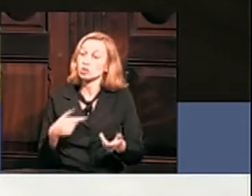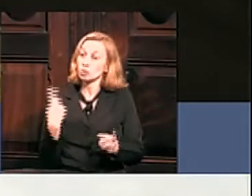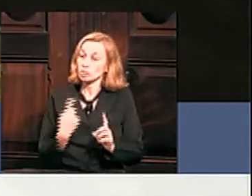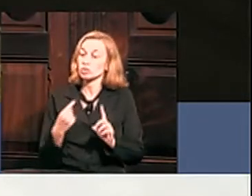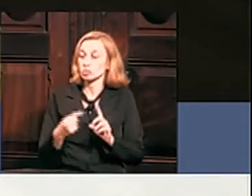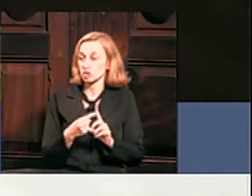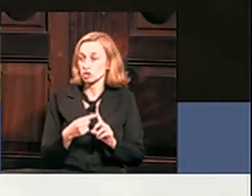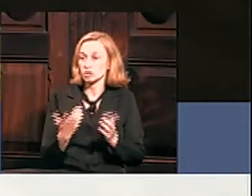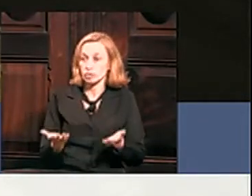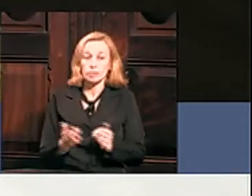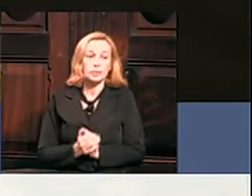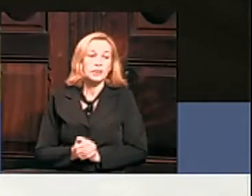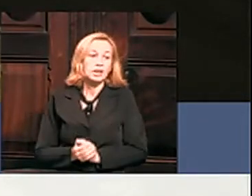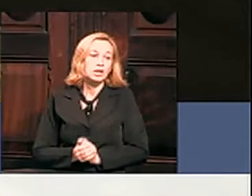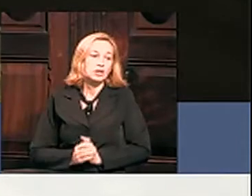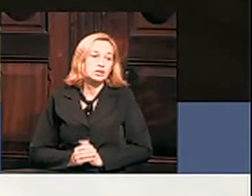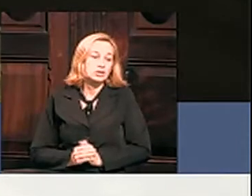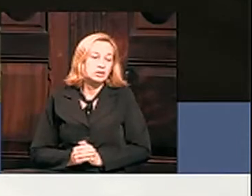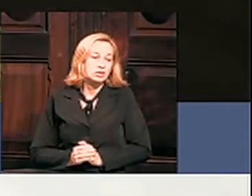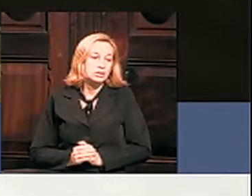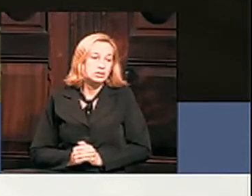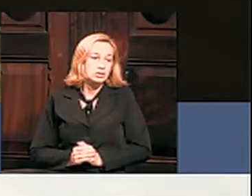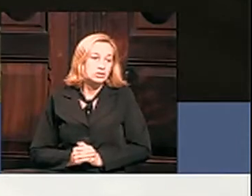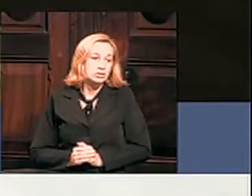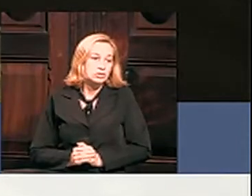objetivo. No entanto,